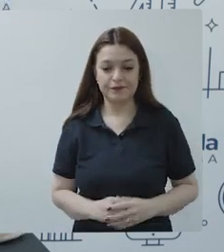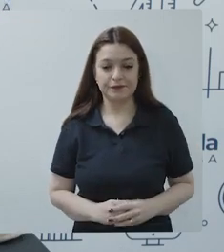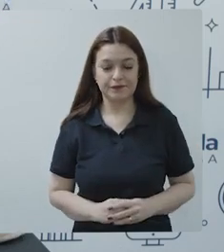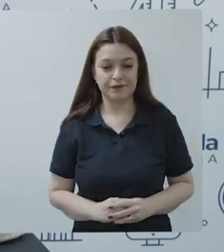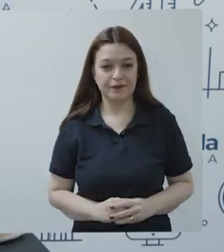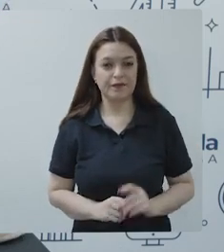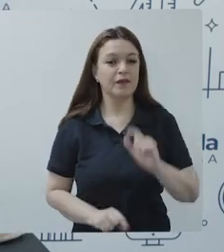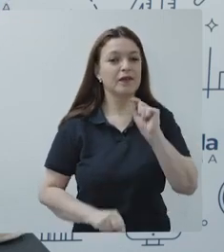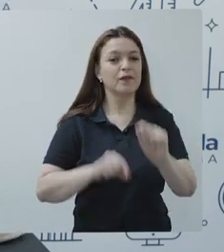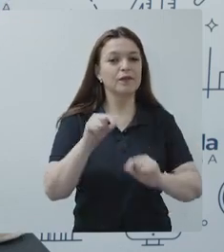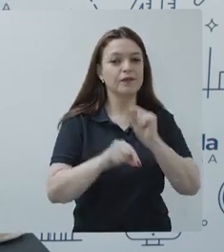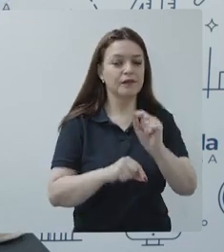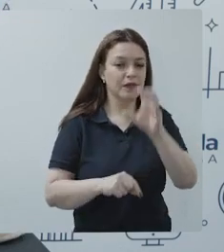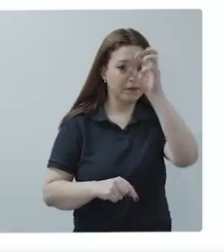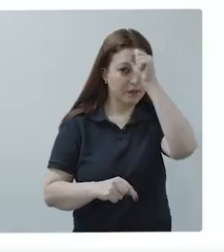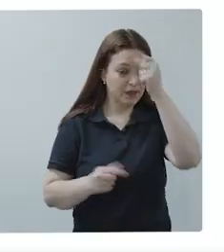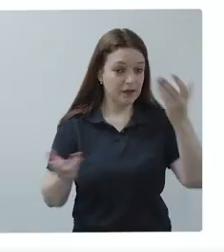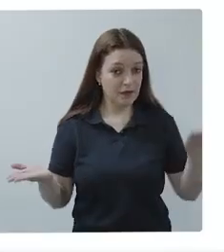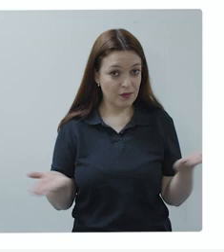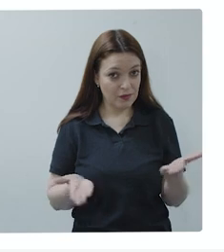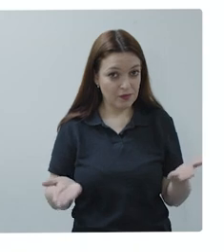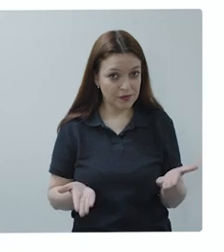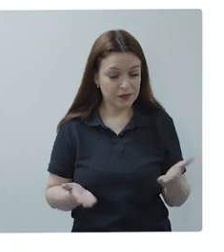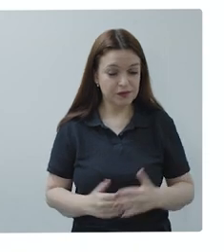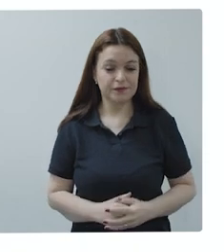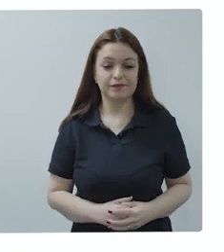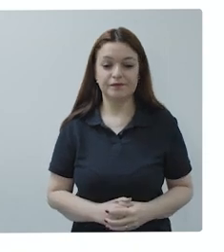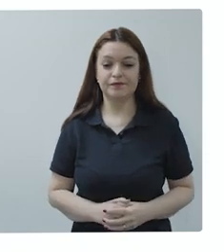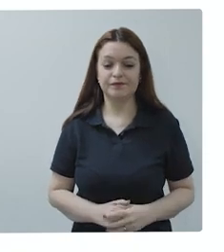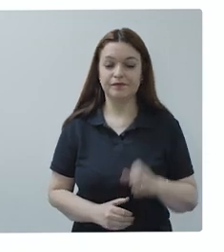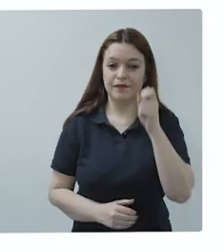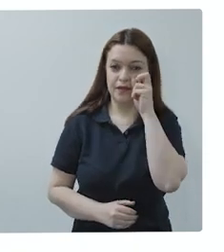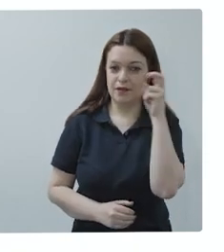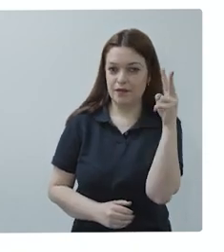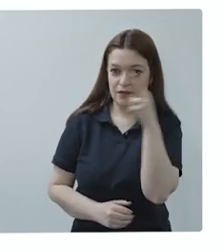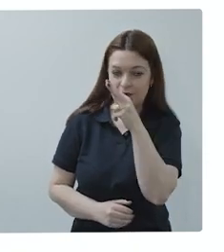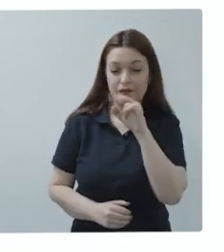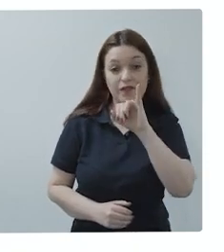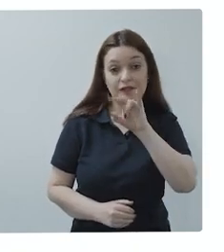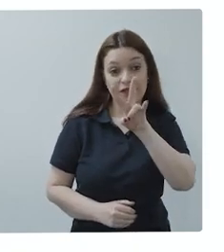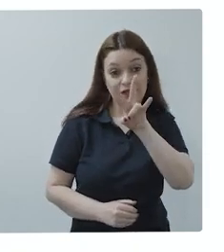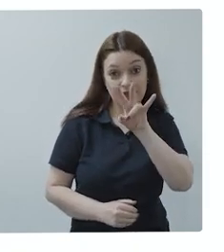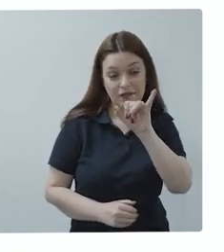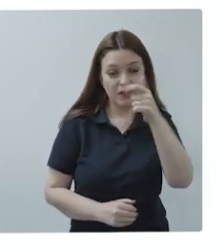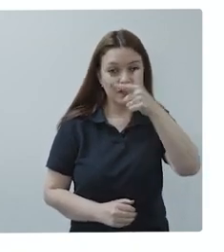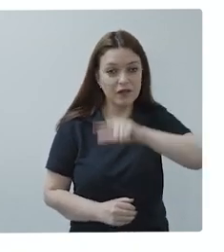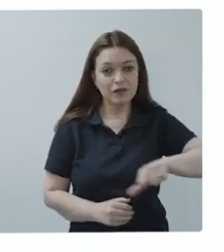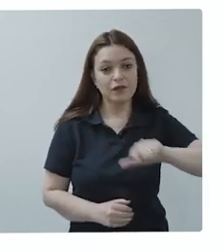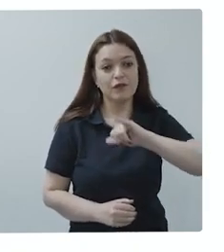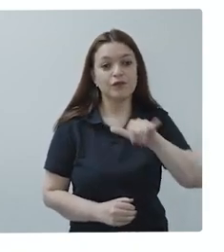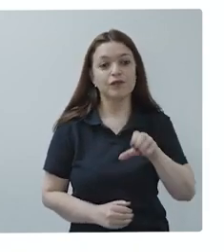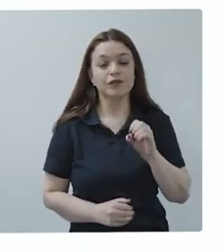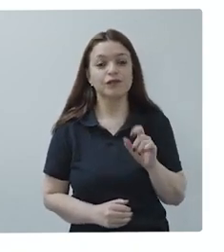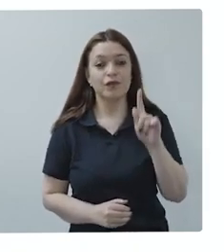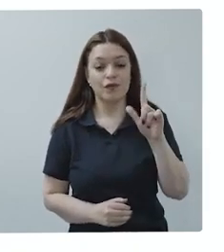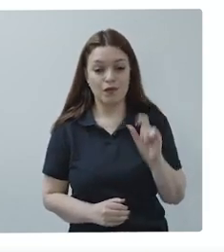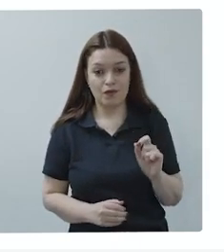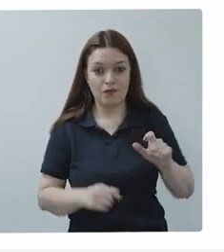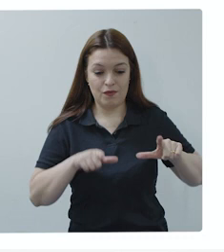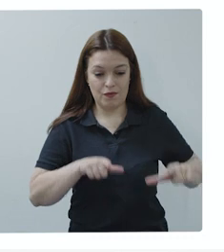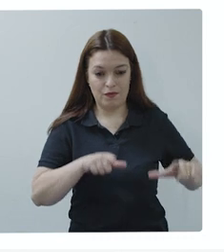nós vamos aprender hoje? Olhem lá. Hoje nós vamos rever o jogo de